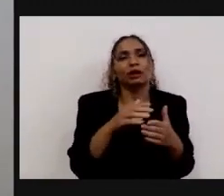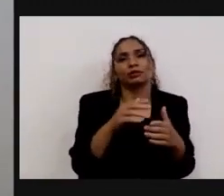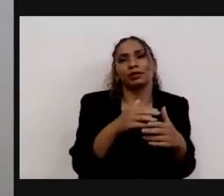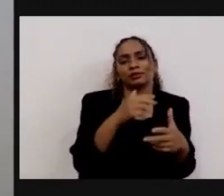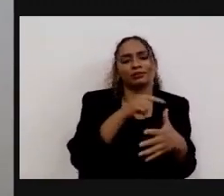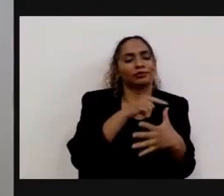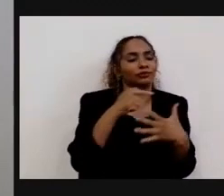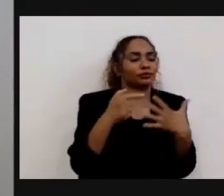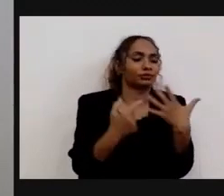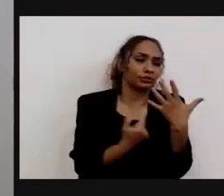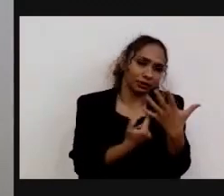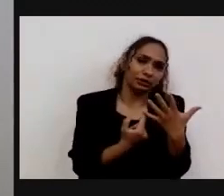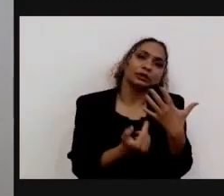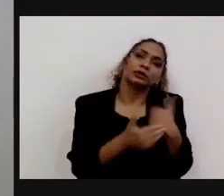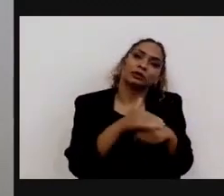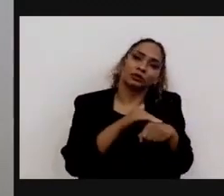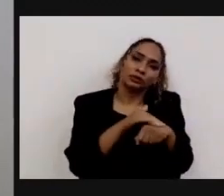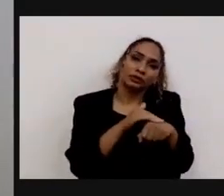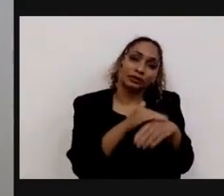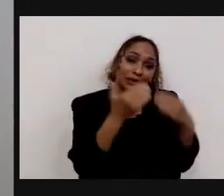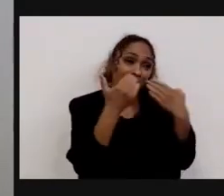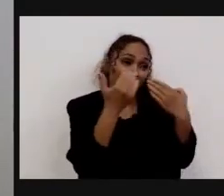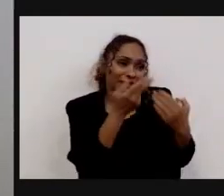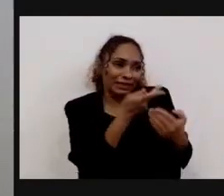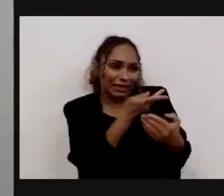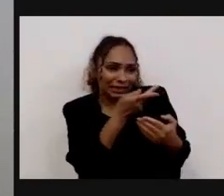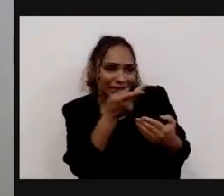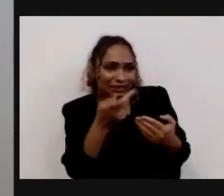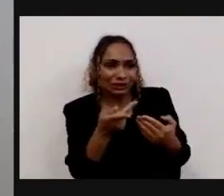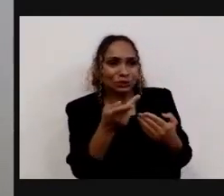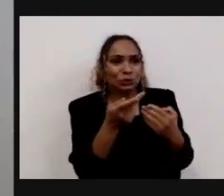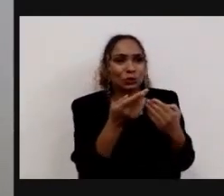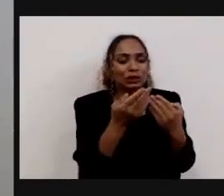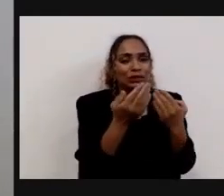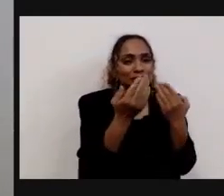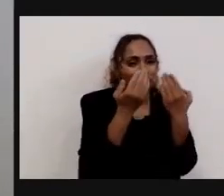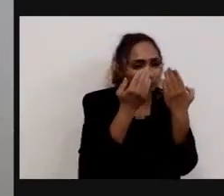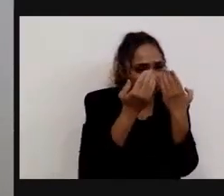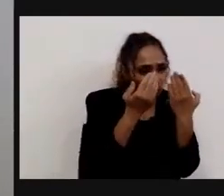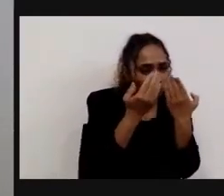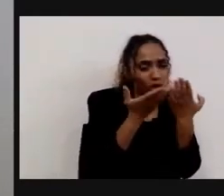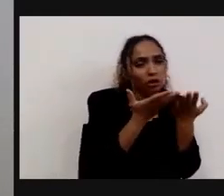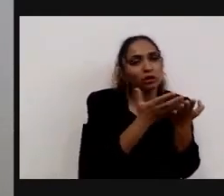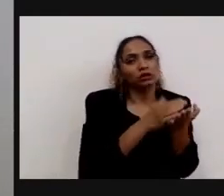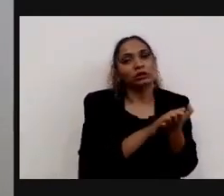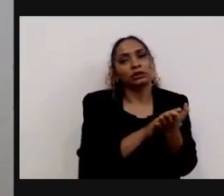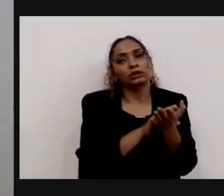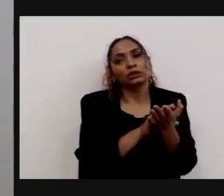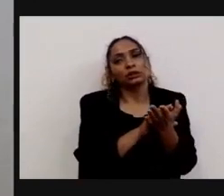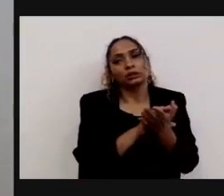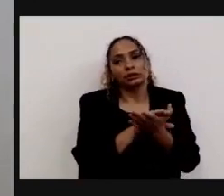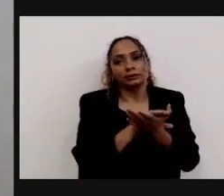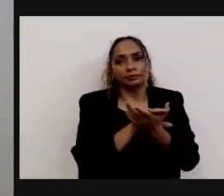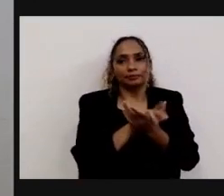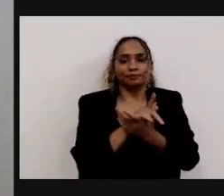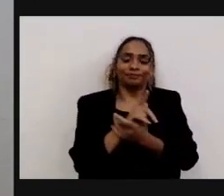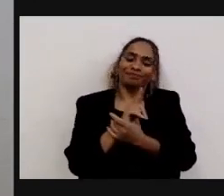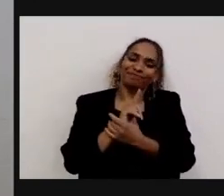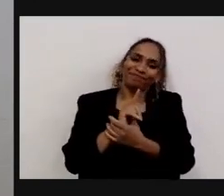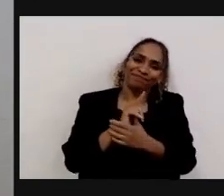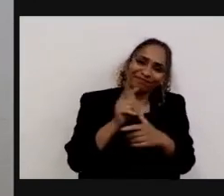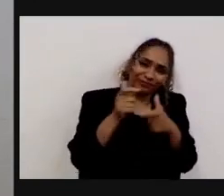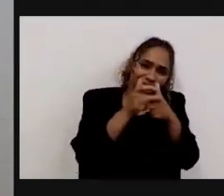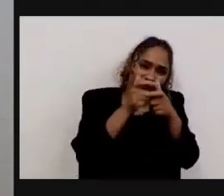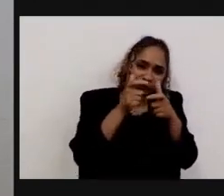muita coisa para conversar e eu queria apresentar essas duas psicólogas né e que tem